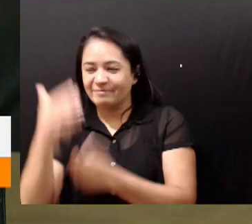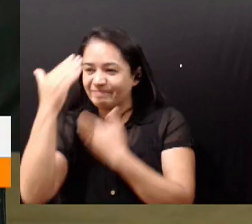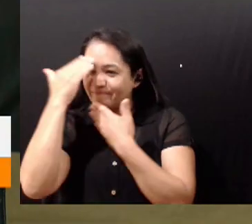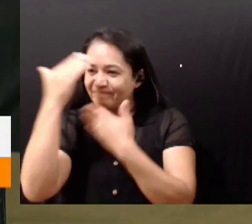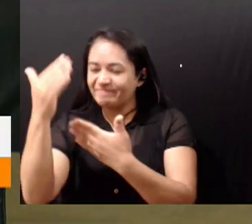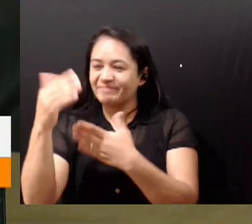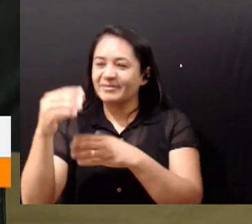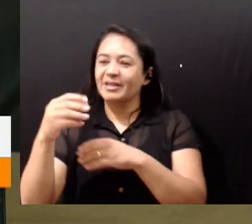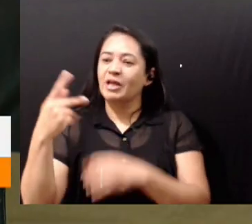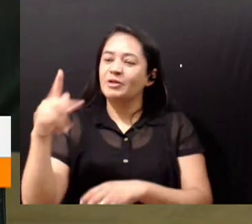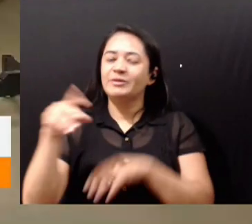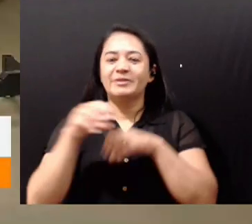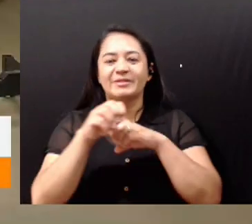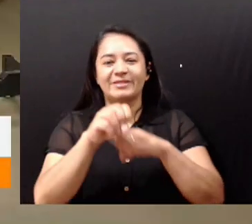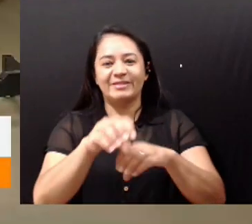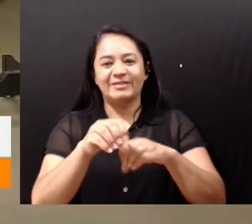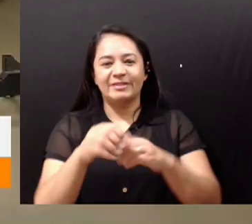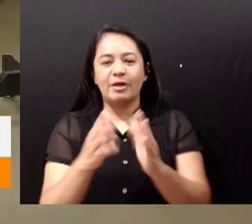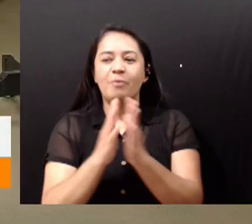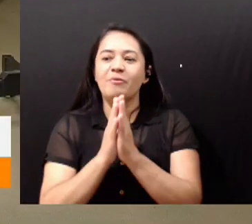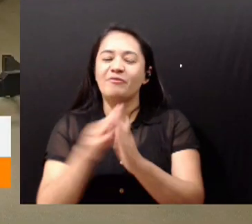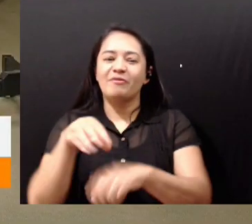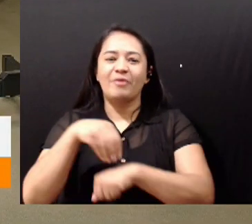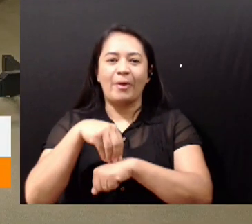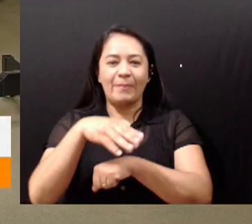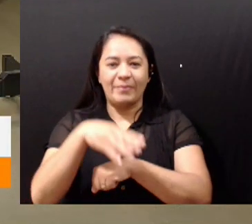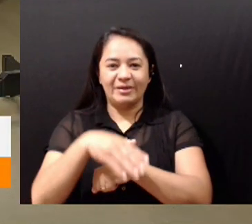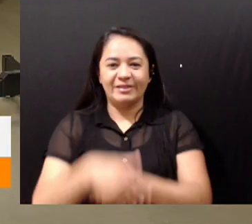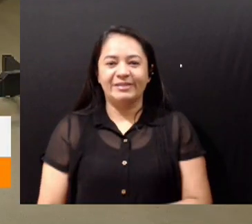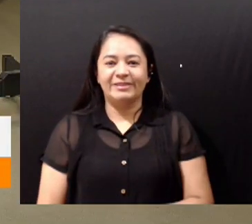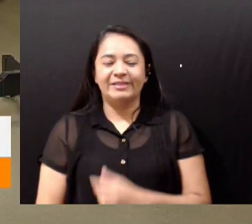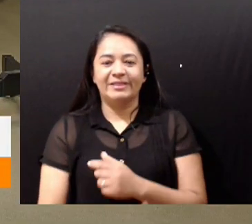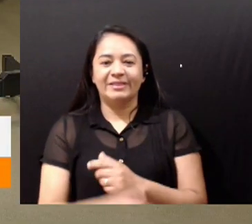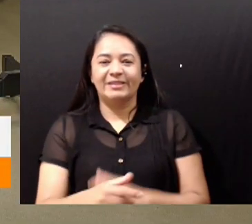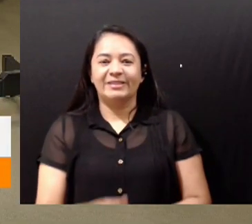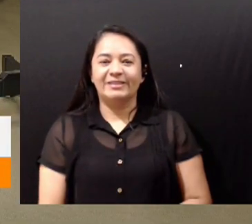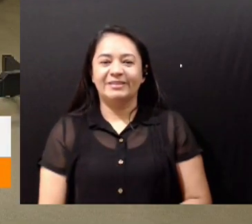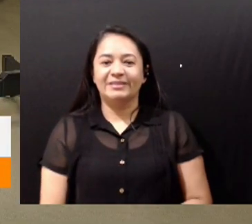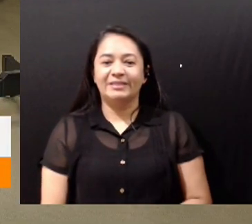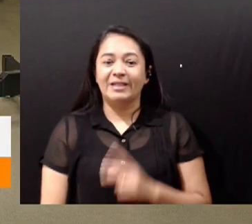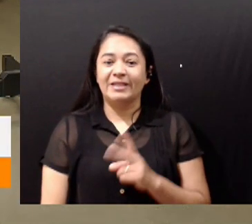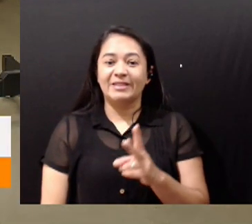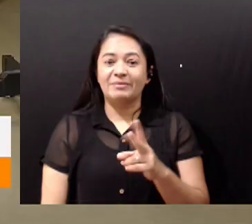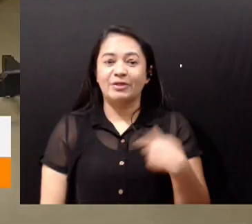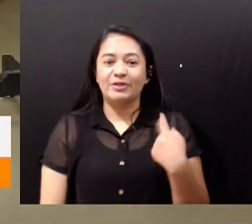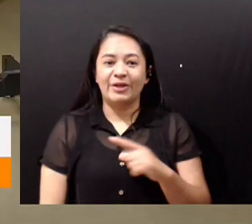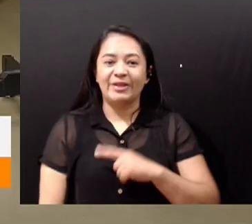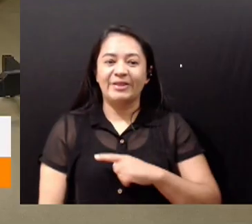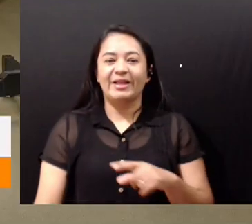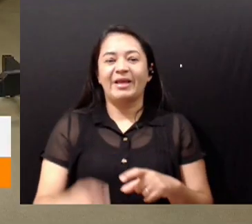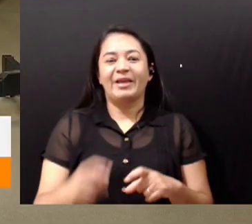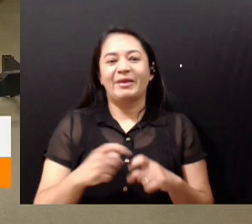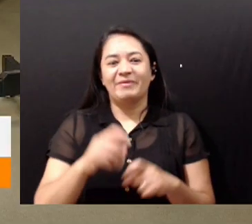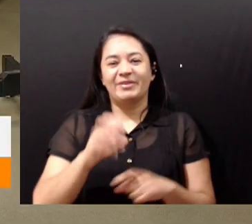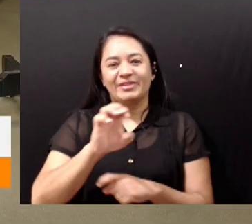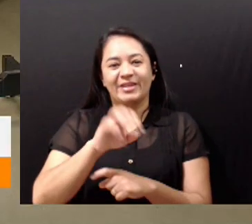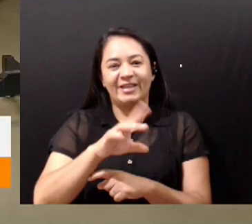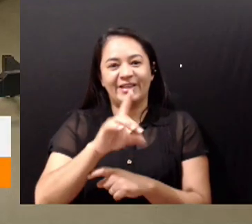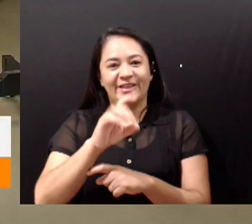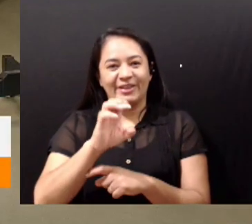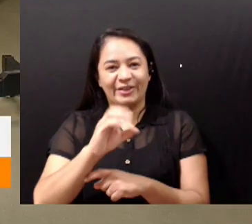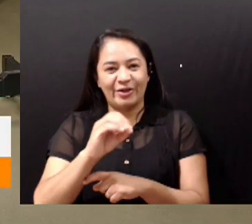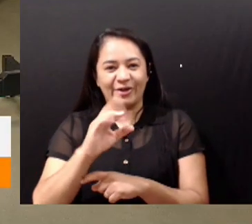ensinamentos, né? E deixa uma dica aí pro pessoal que quer te ouvir. Fala assim, não é sempre que a gente tem uma endocrinologista e uma terapeuta sistêmica aqui